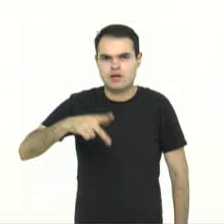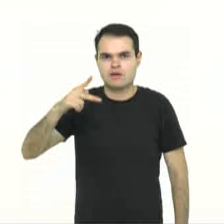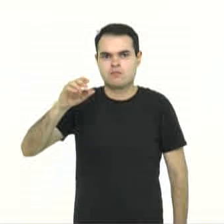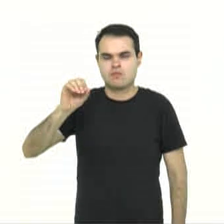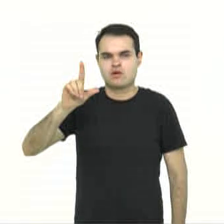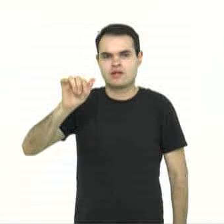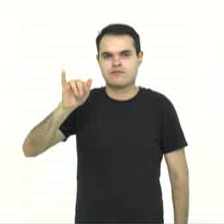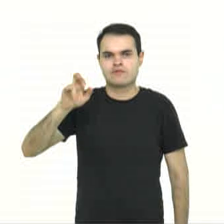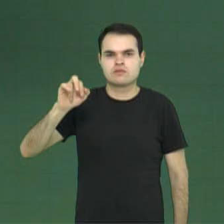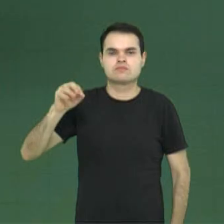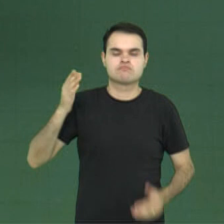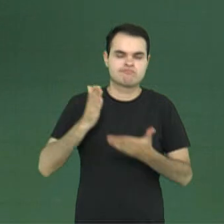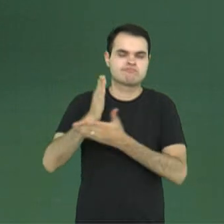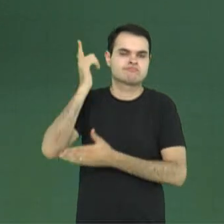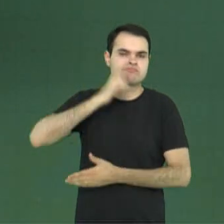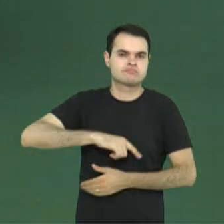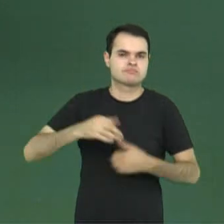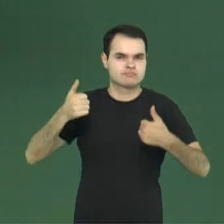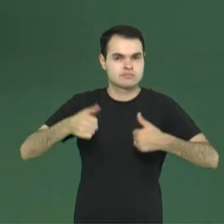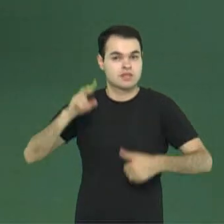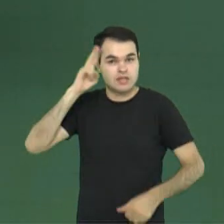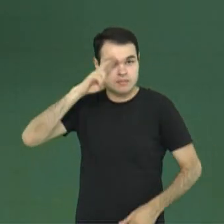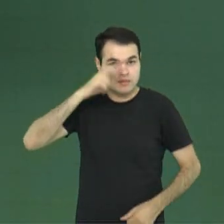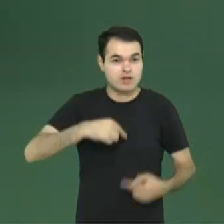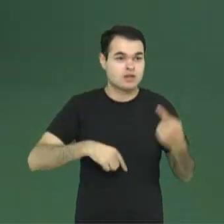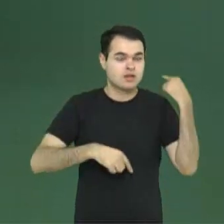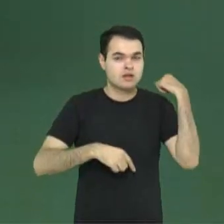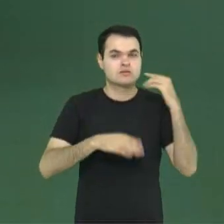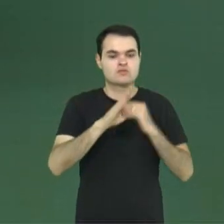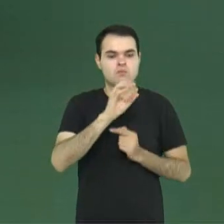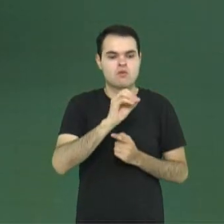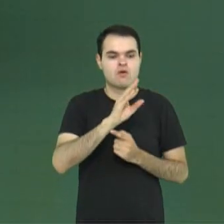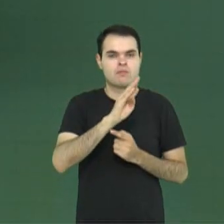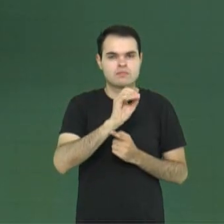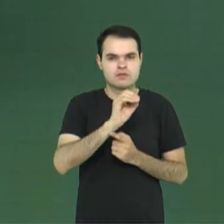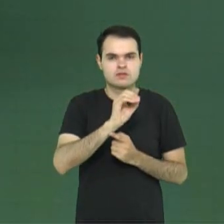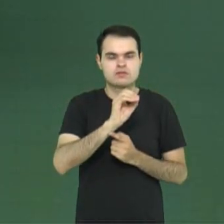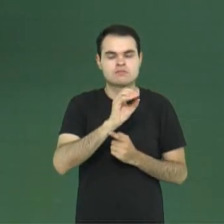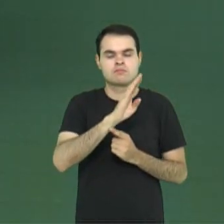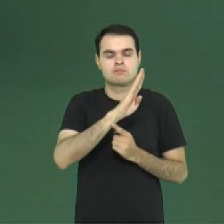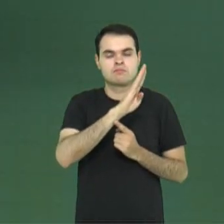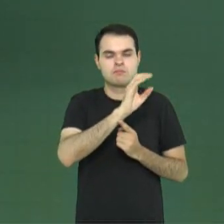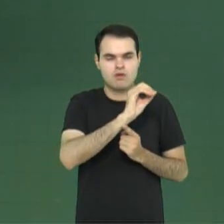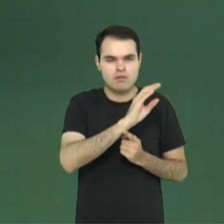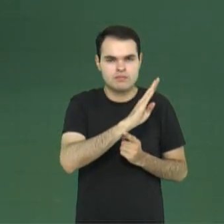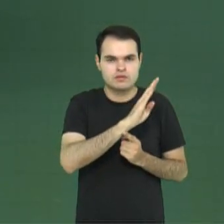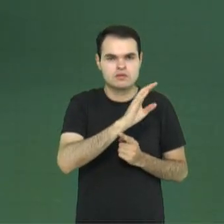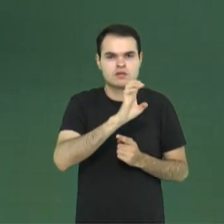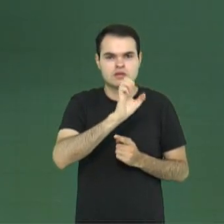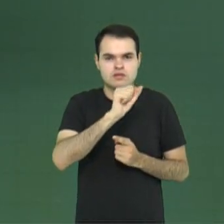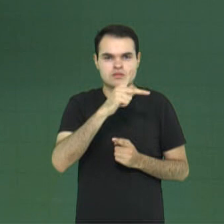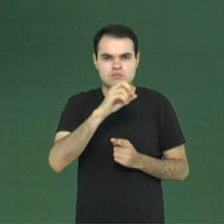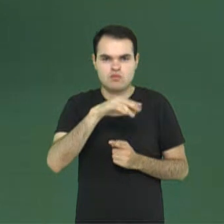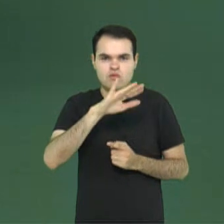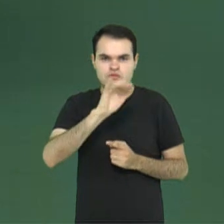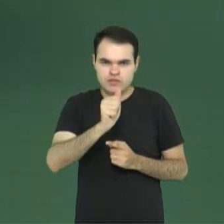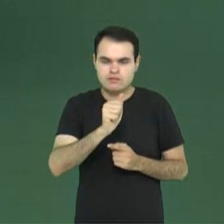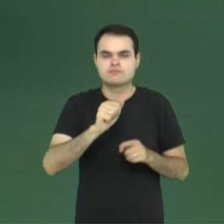poríferos? Acertou. A gente lembra do slide lá do Bob Esponja. E vamos dar sequência falando um pouquinho por como que eu vou